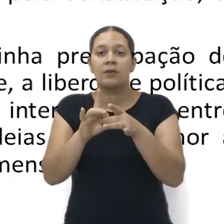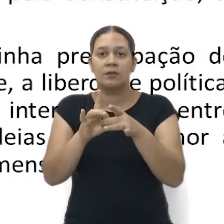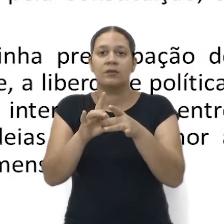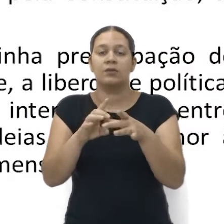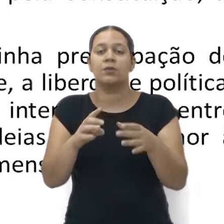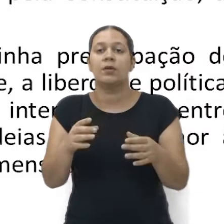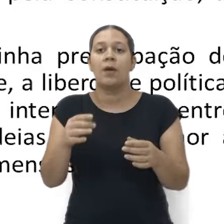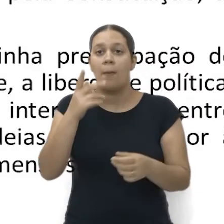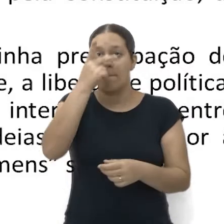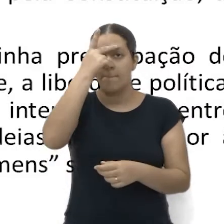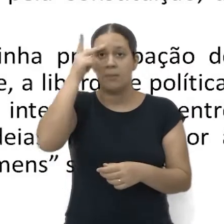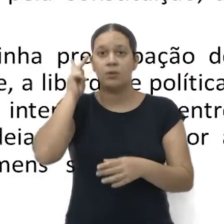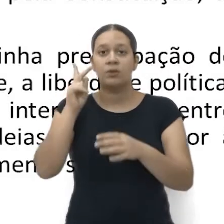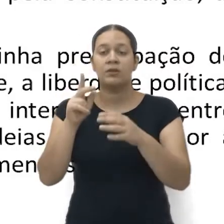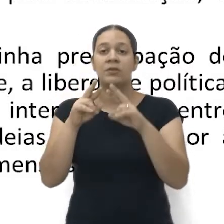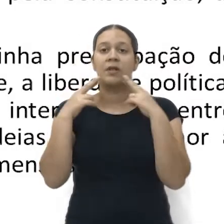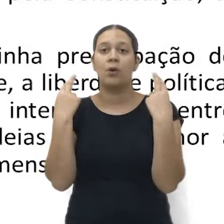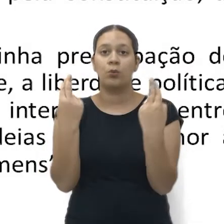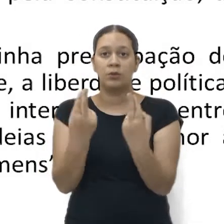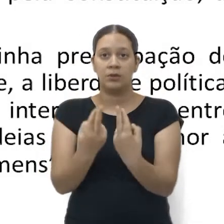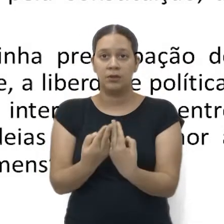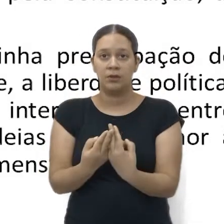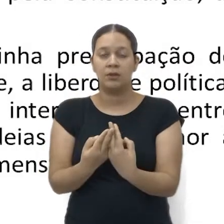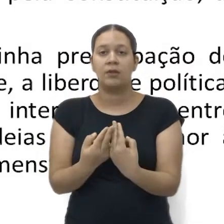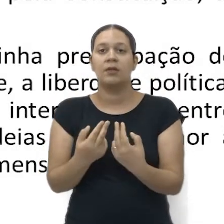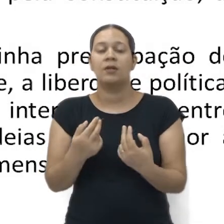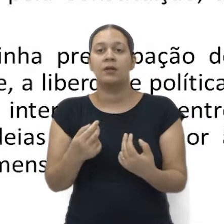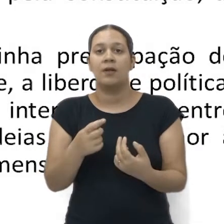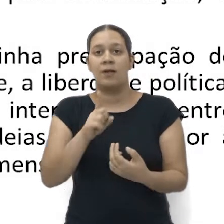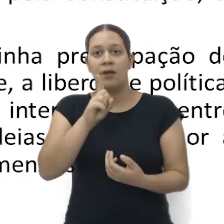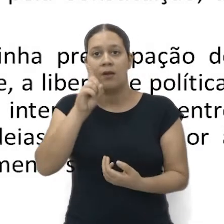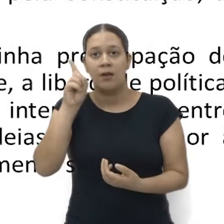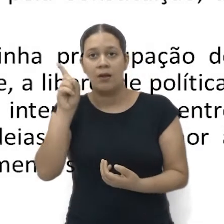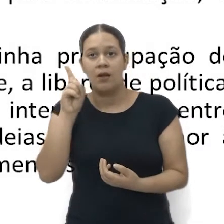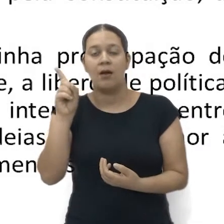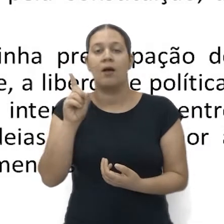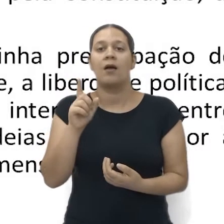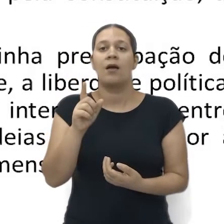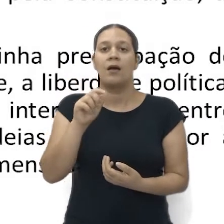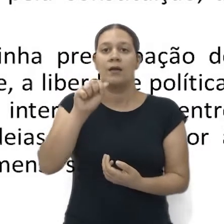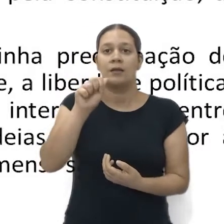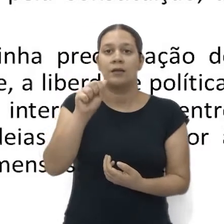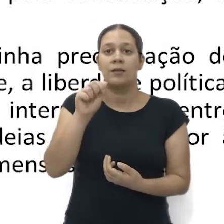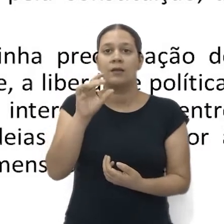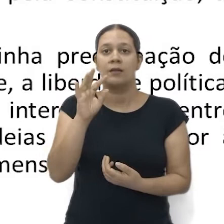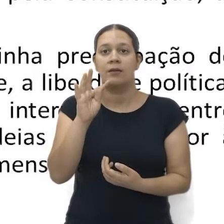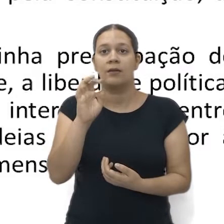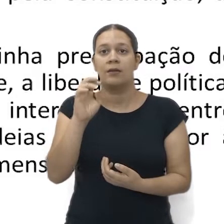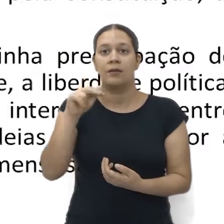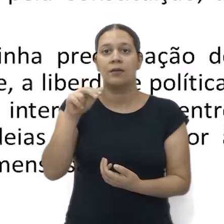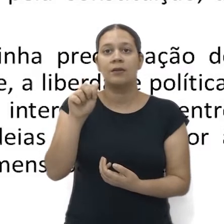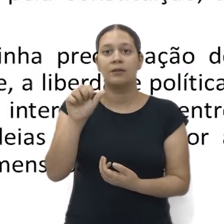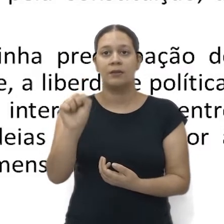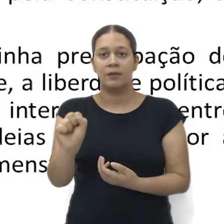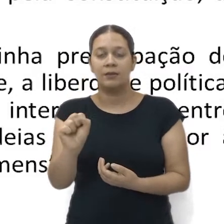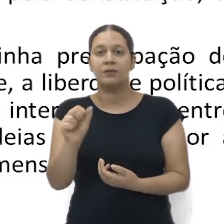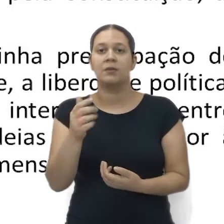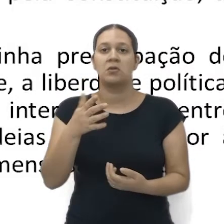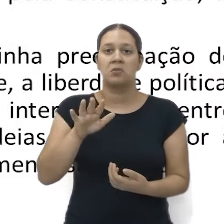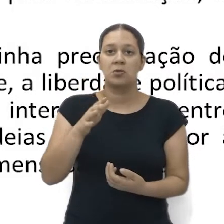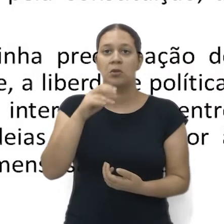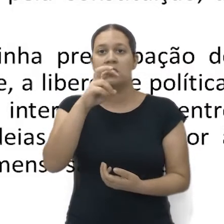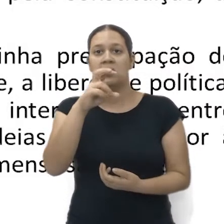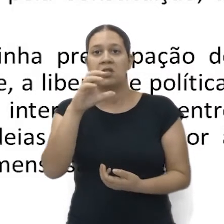direta. As pessoas se reuniam em Atenas, né? Os que tinham o direito de participação eram em número de